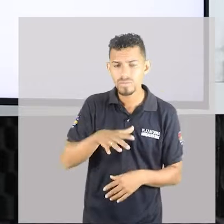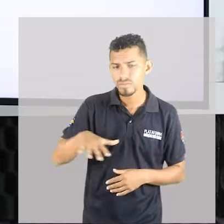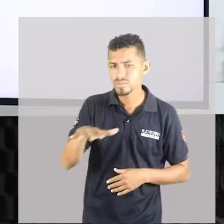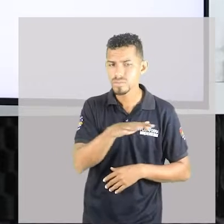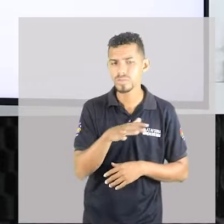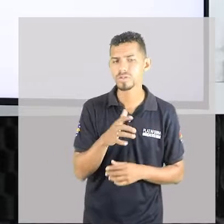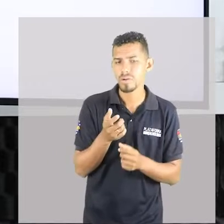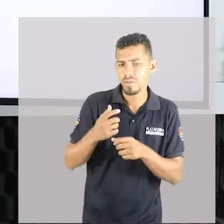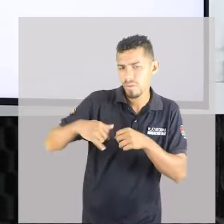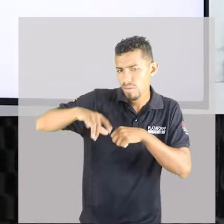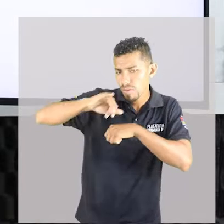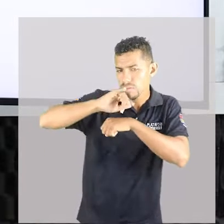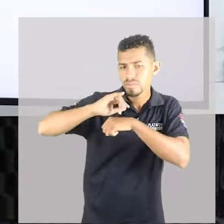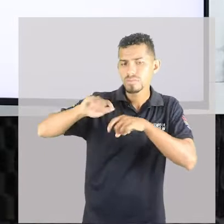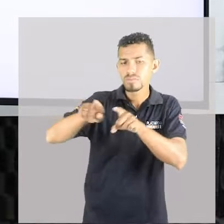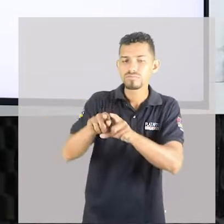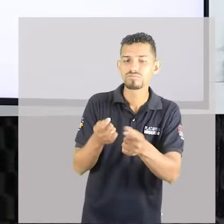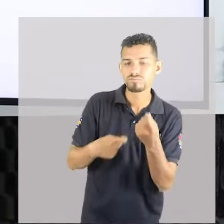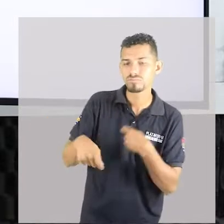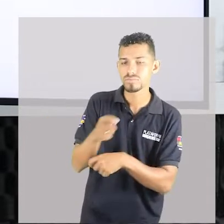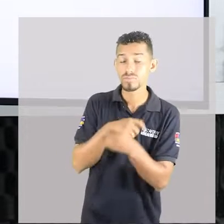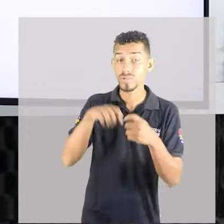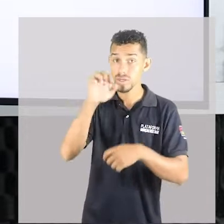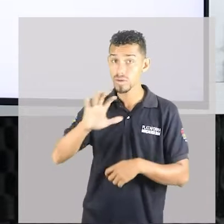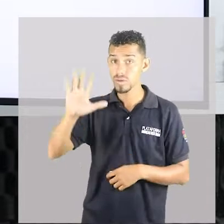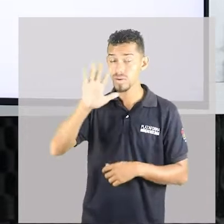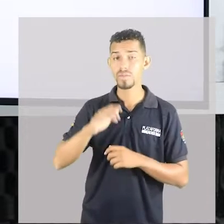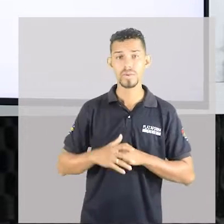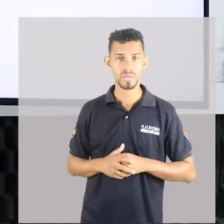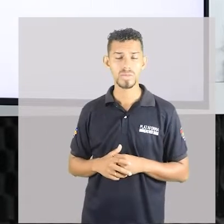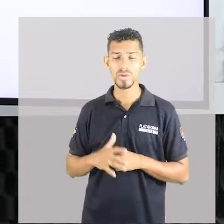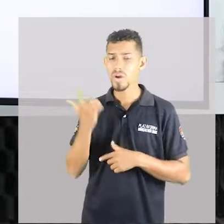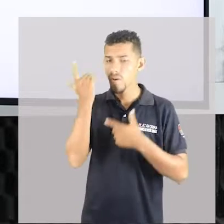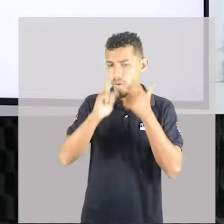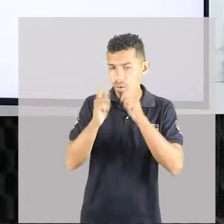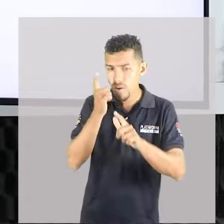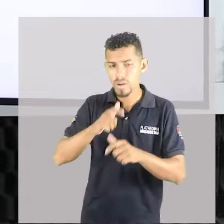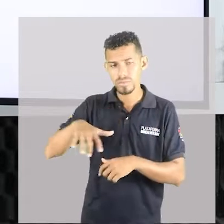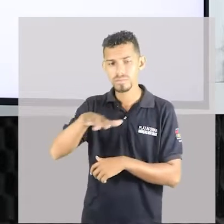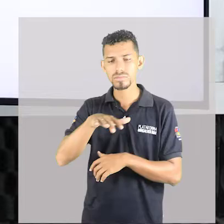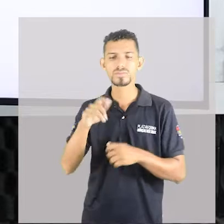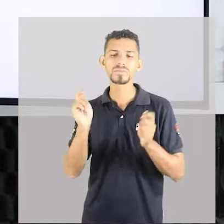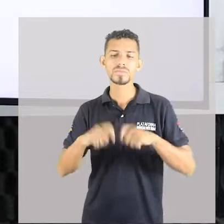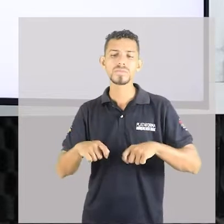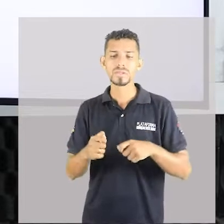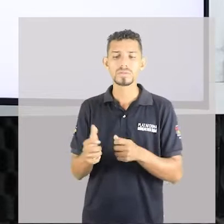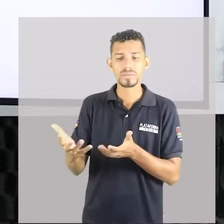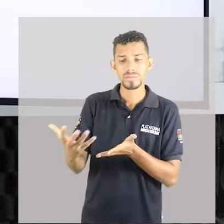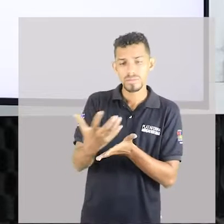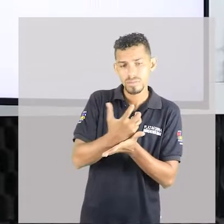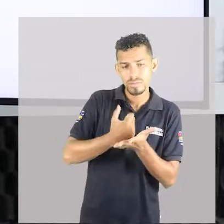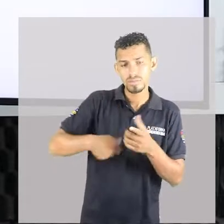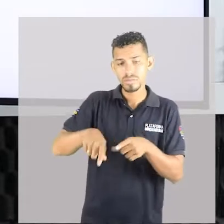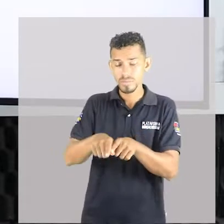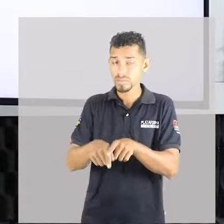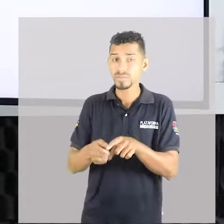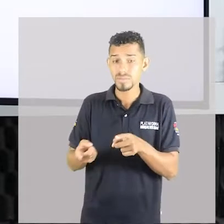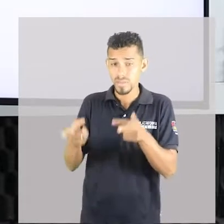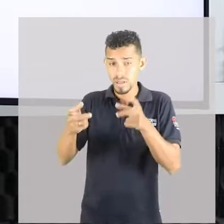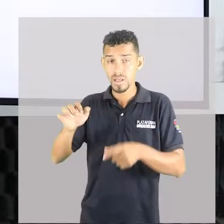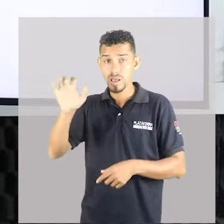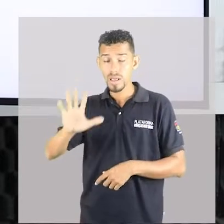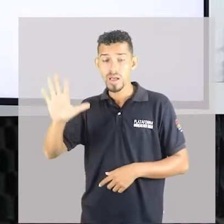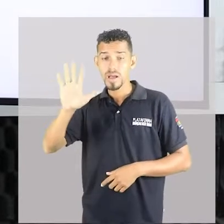e áreas para investir os capitais excedentes na Europa e conquista de regiões que pudessem absorver a mão de obra excedente na